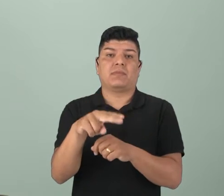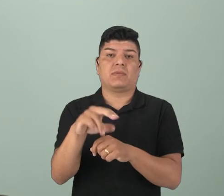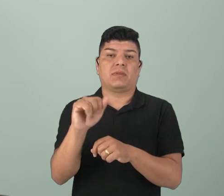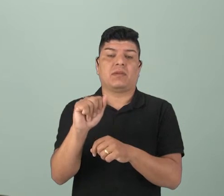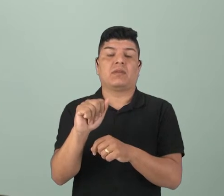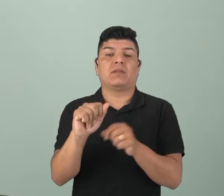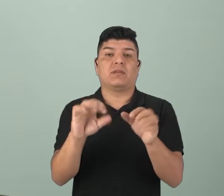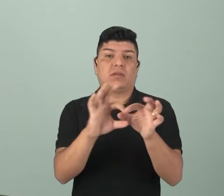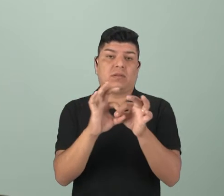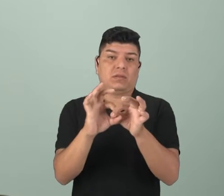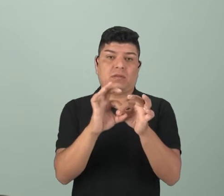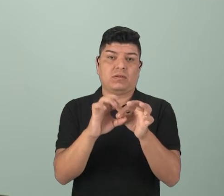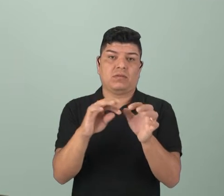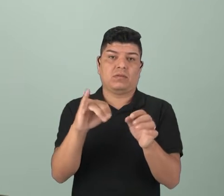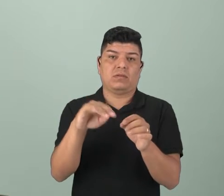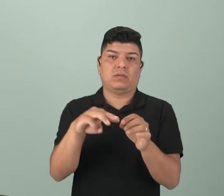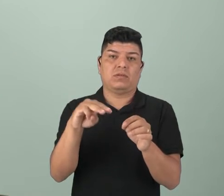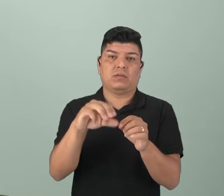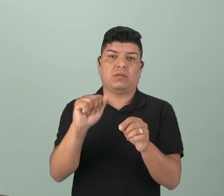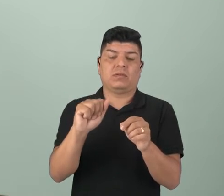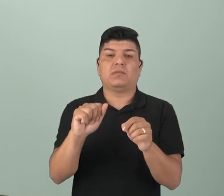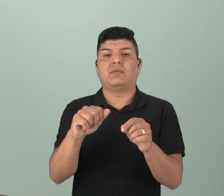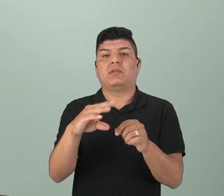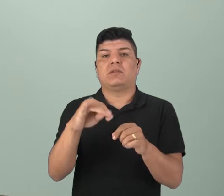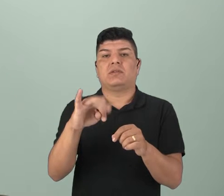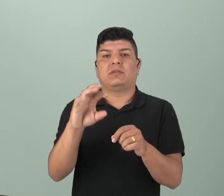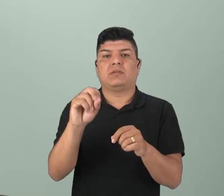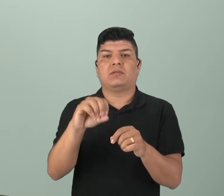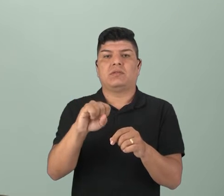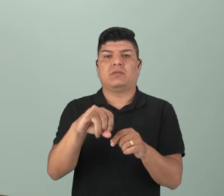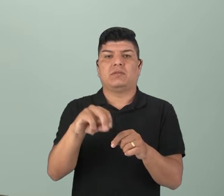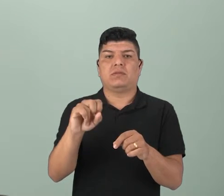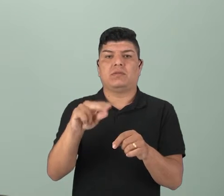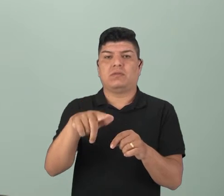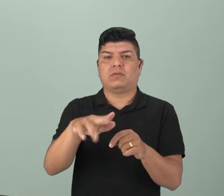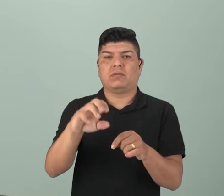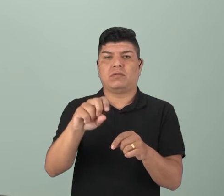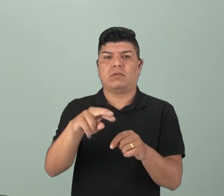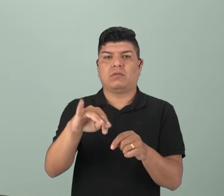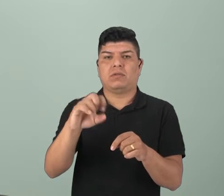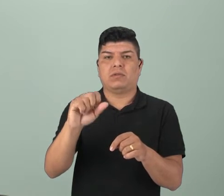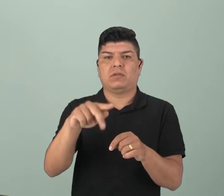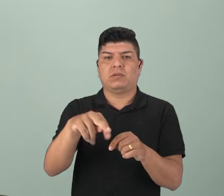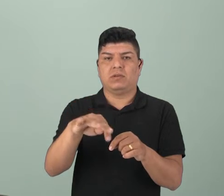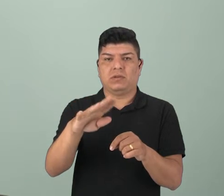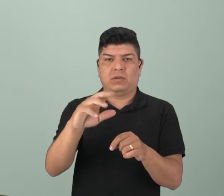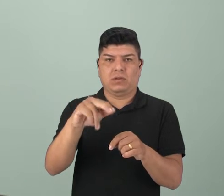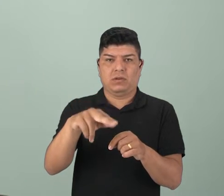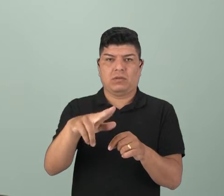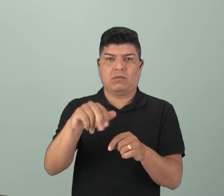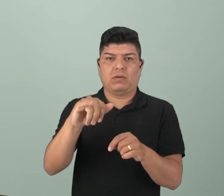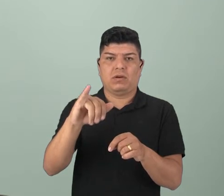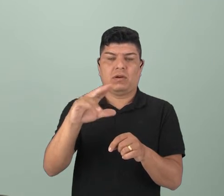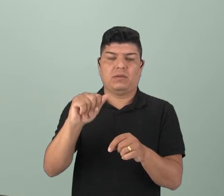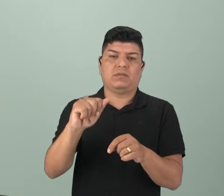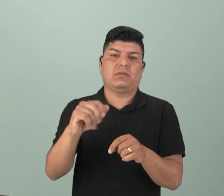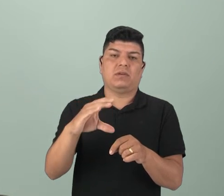então adenina com timina, a citosina com a guanina e a guanina com a citosina,